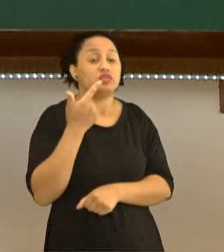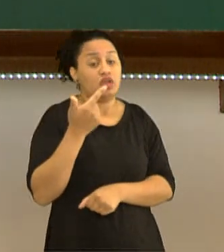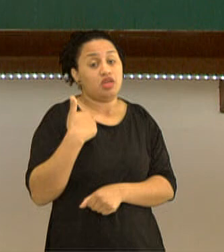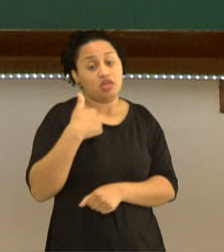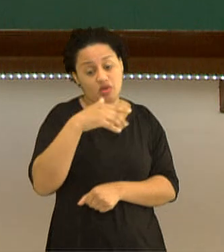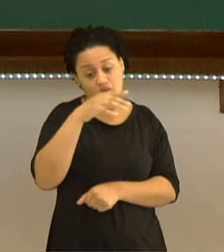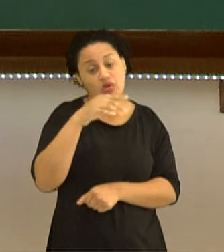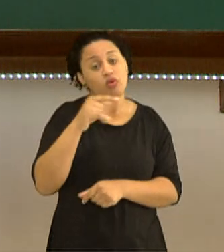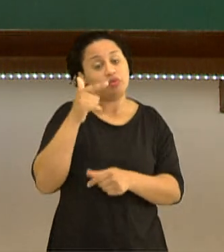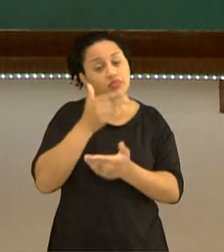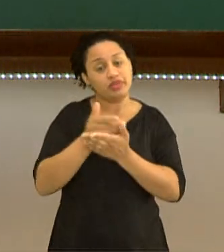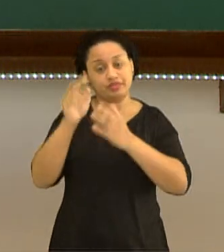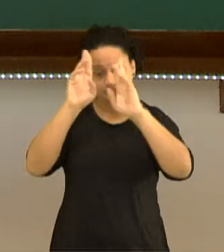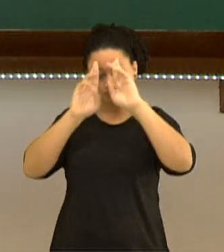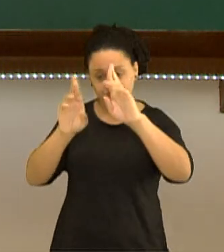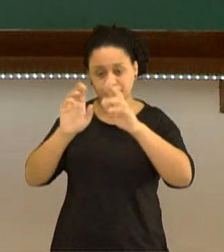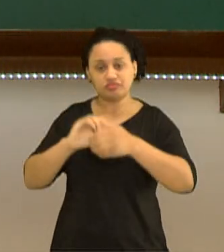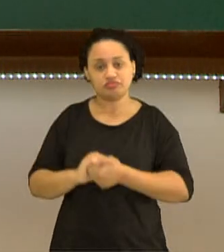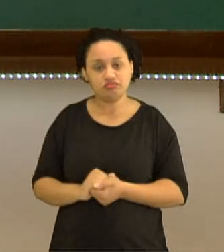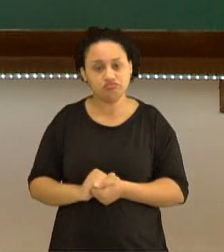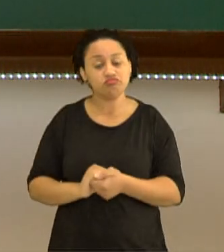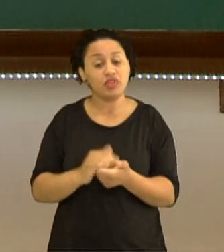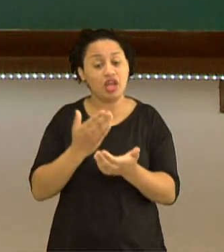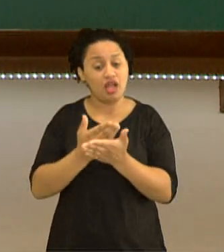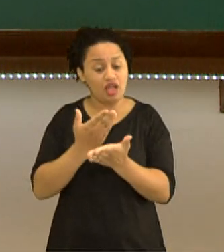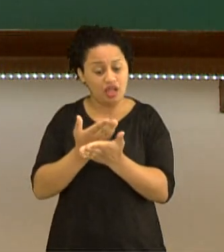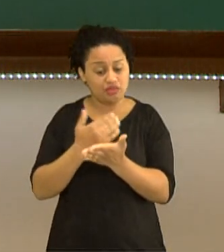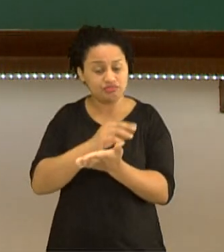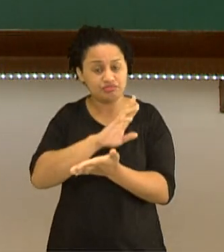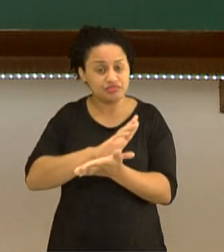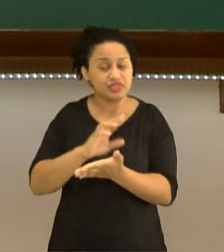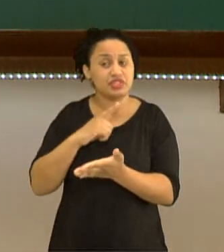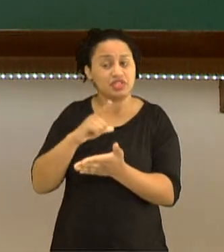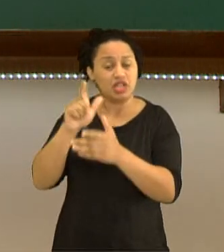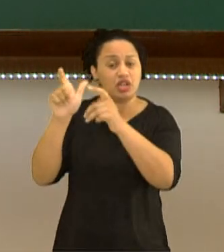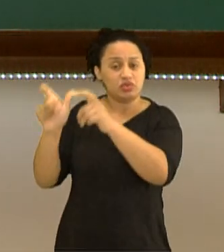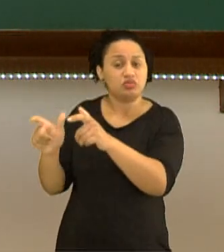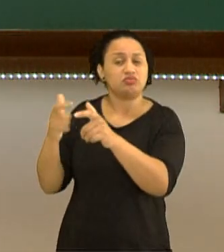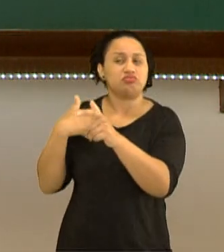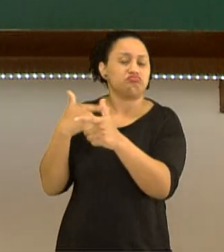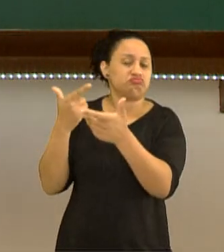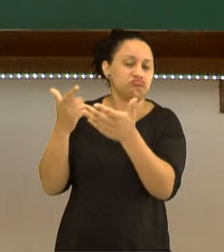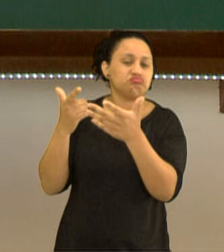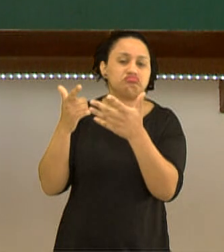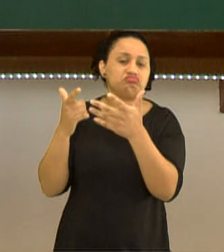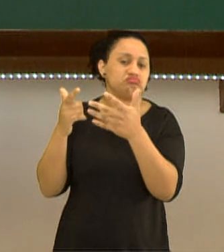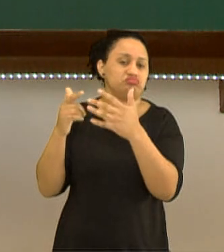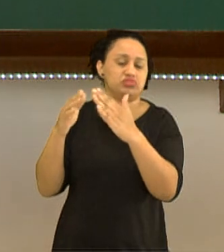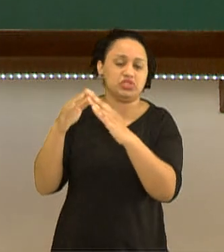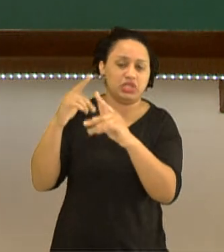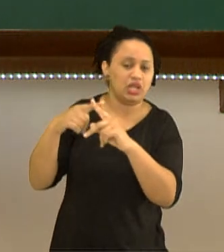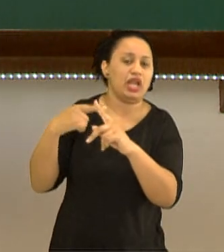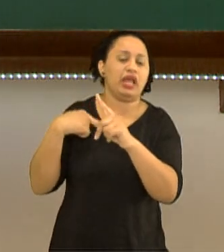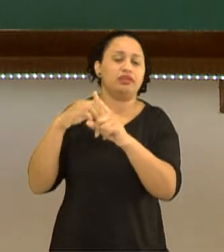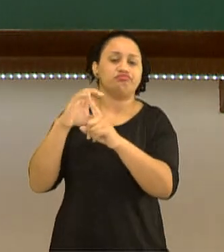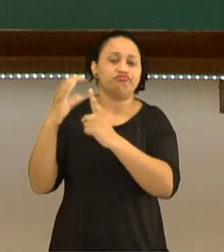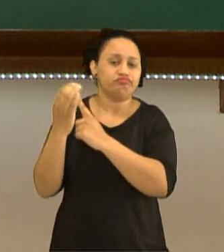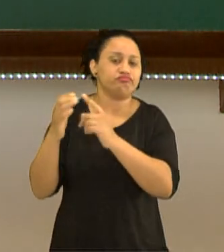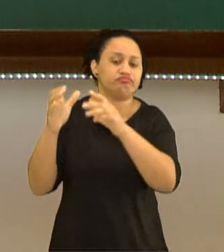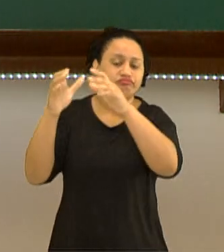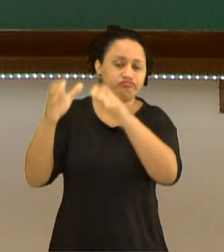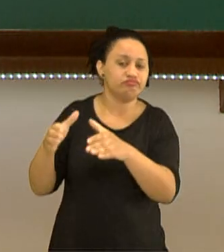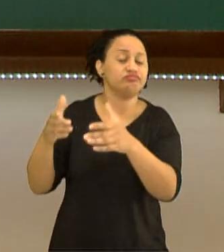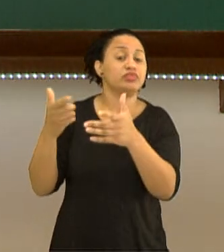religião. Aula de religião você tem lá no lugar sagrado. Na igreja, na mesquita, na sinagoga, no templo, no terreiro. Na